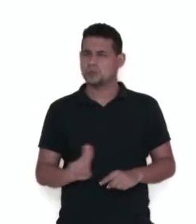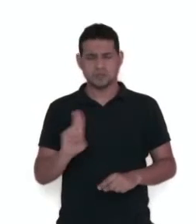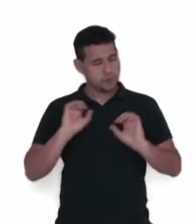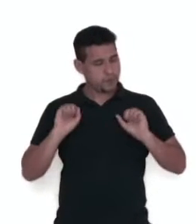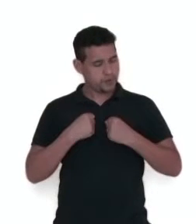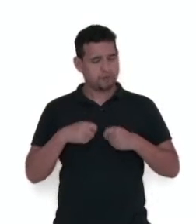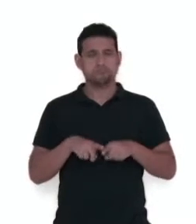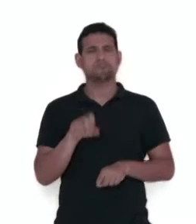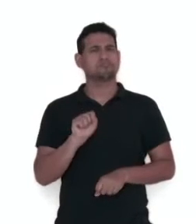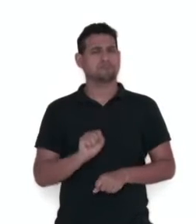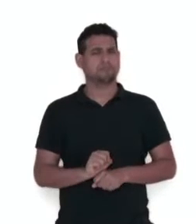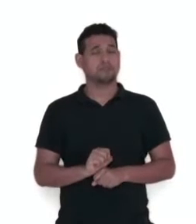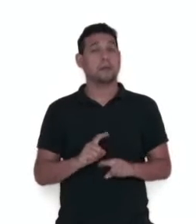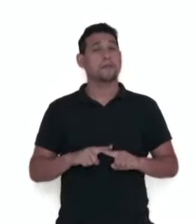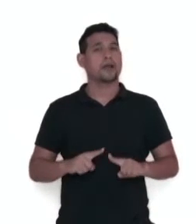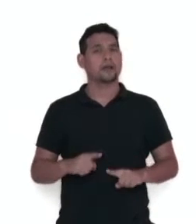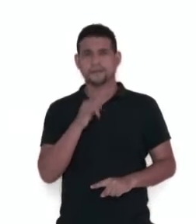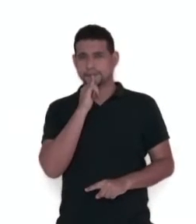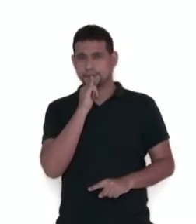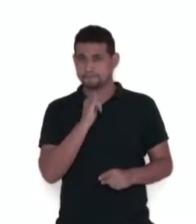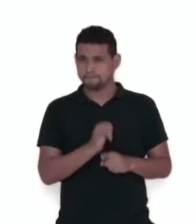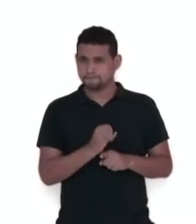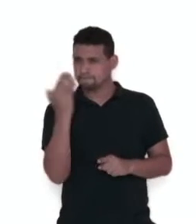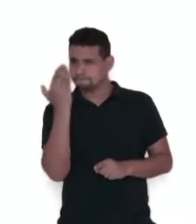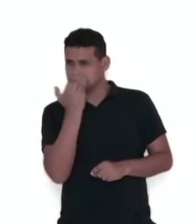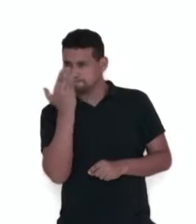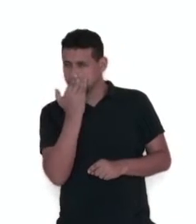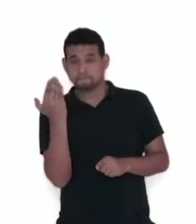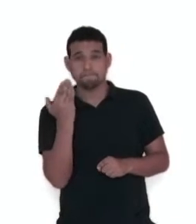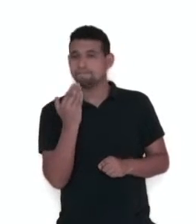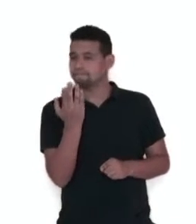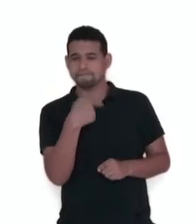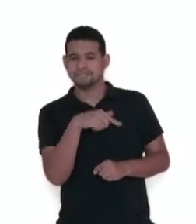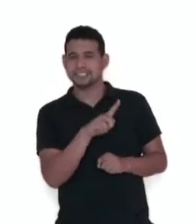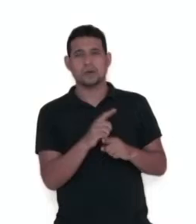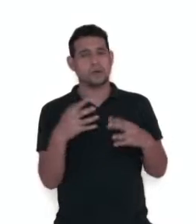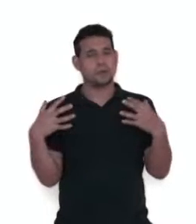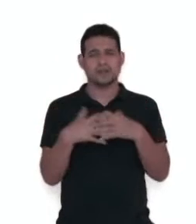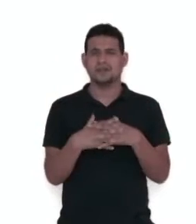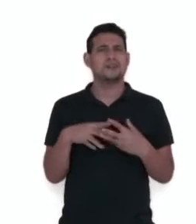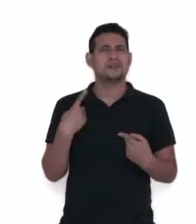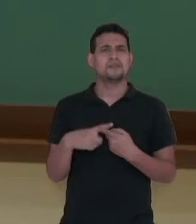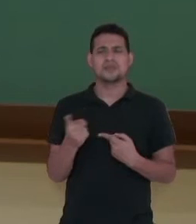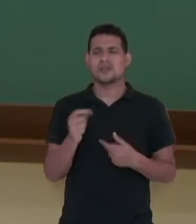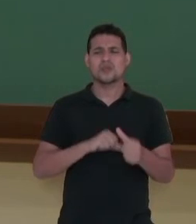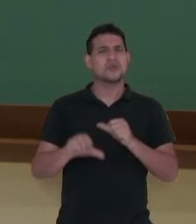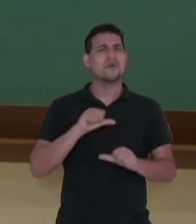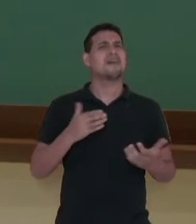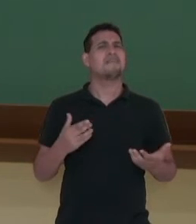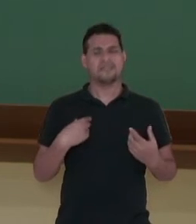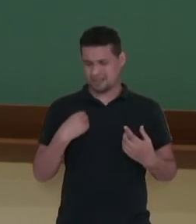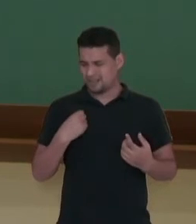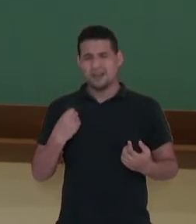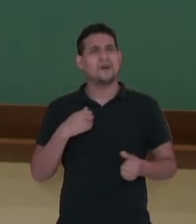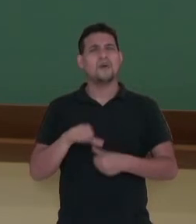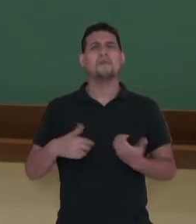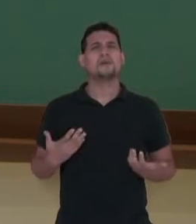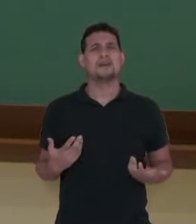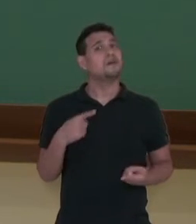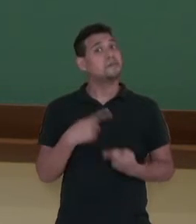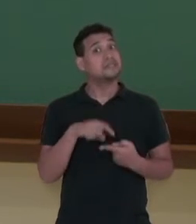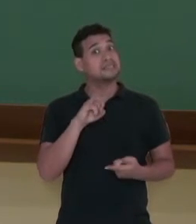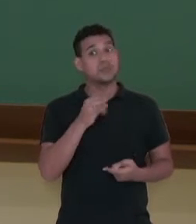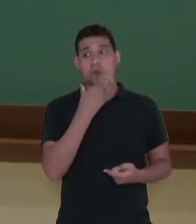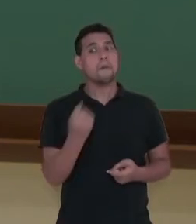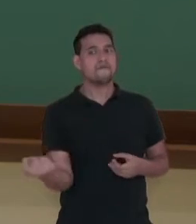vestido e por si ele volviera, não se fuera a equivocar. Por que ela não trocava também de roupa? Porque se ele